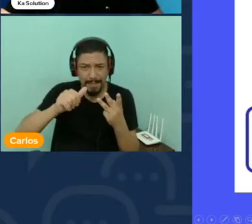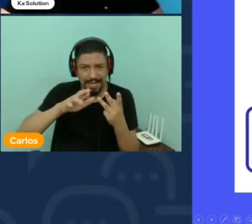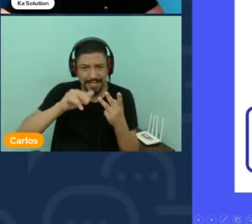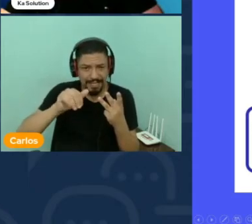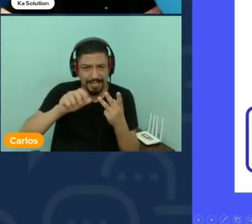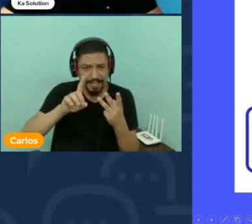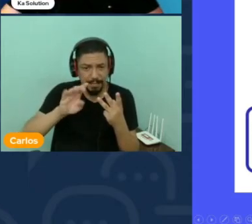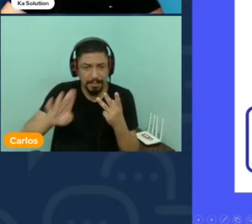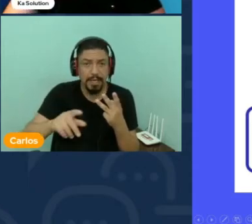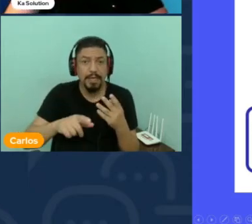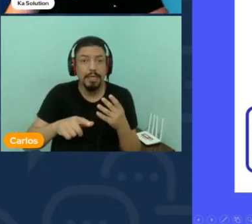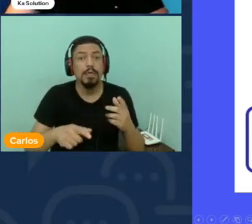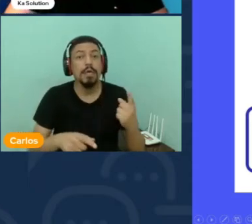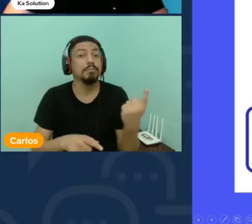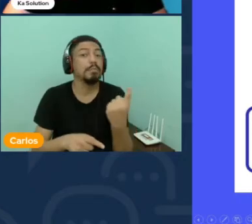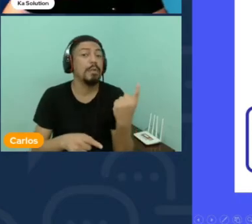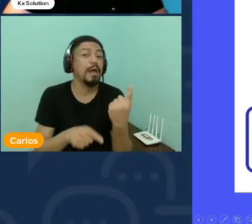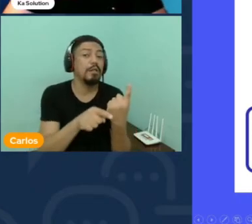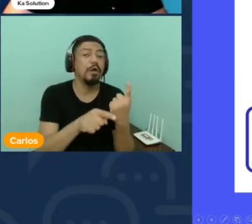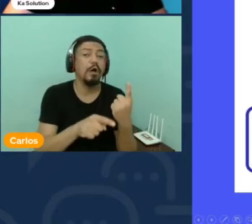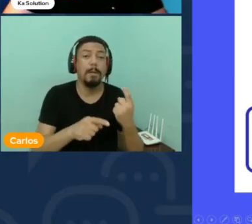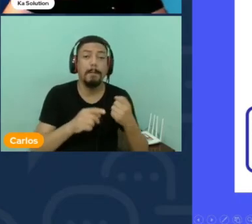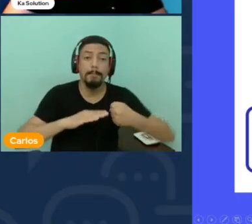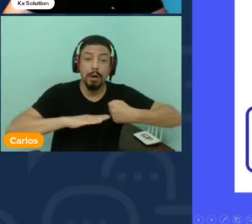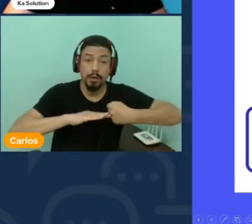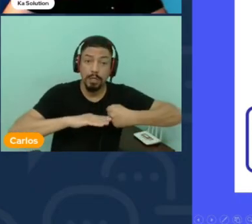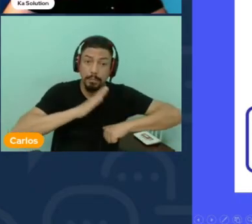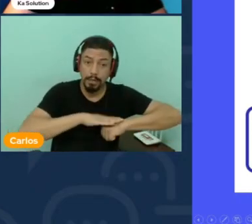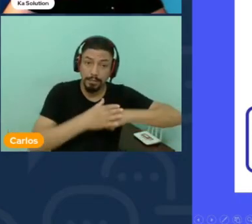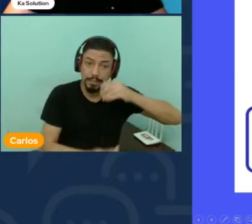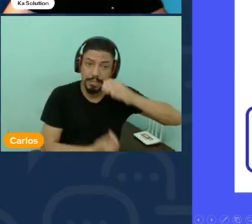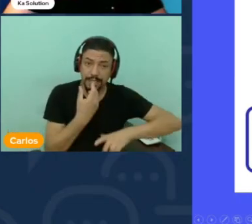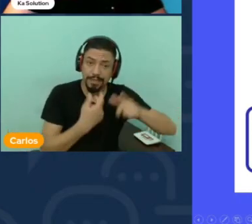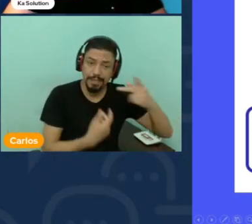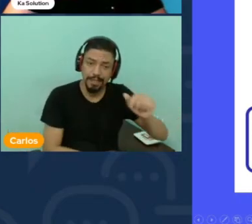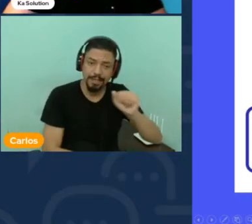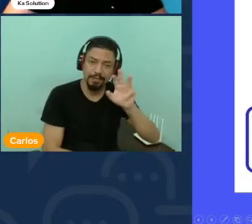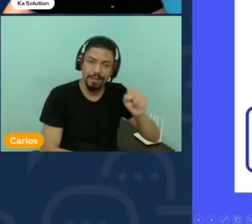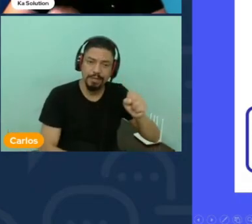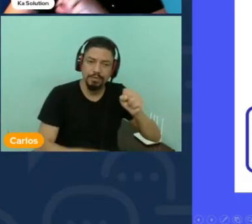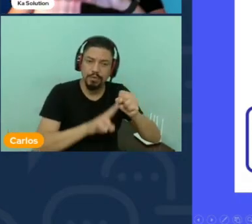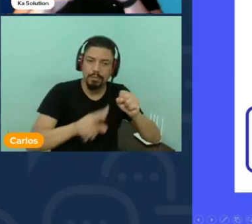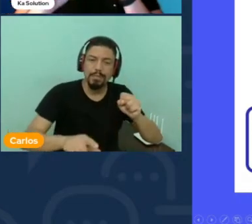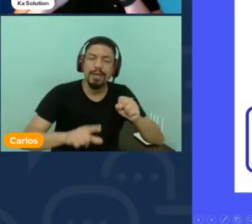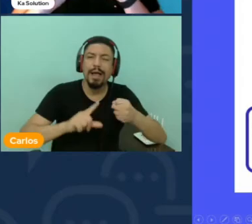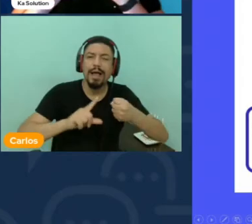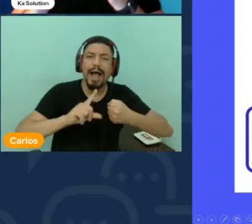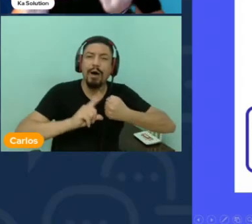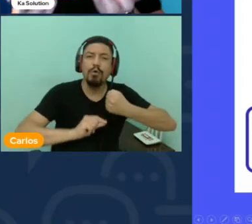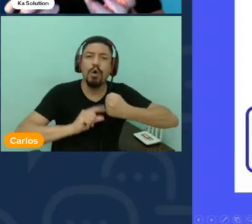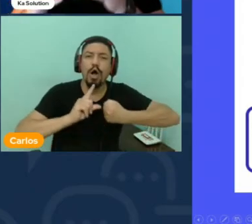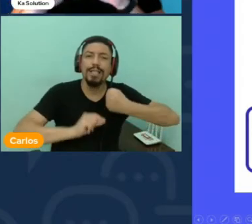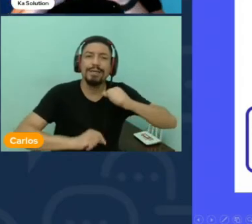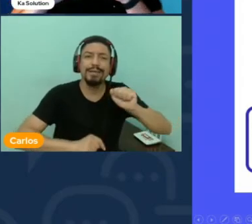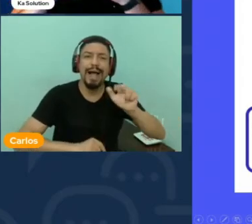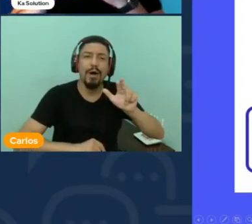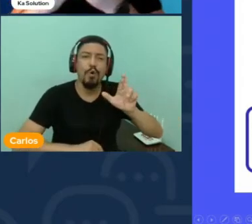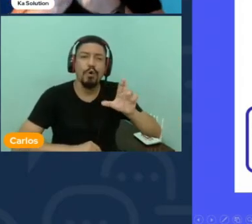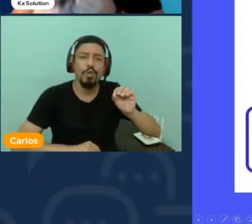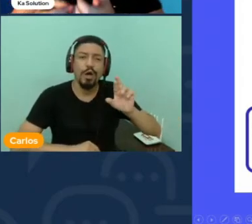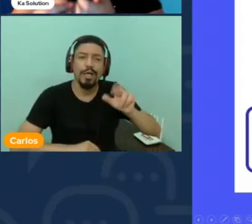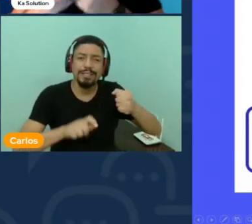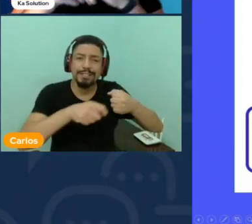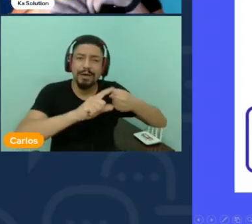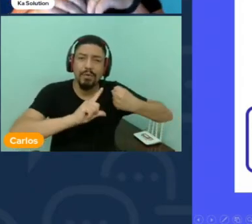dados desenvolvido pela própria AWS, o Amazon Aurora. Então, eu tenho toda essa família, né, todos